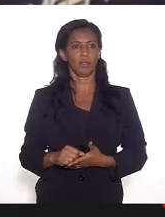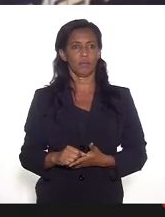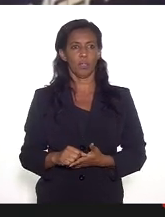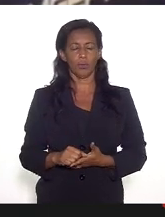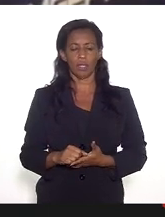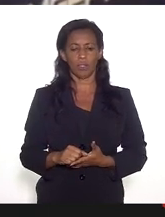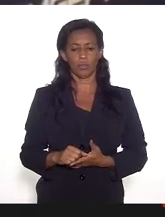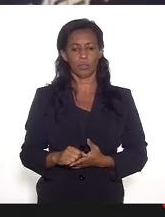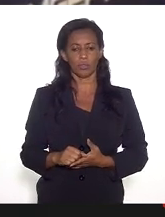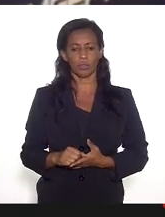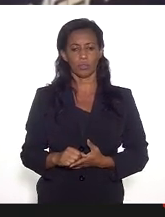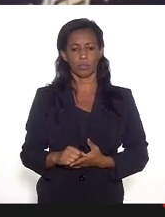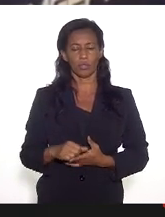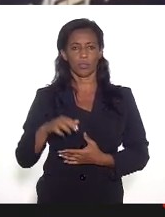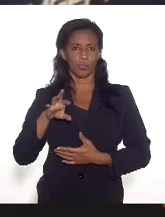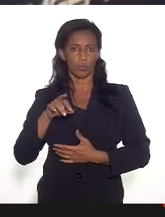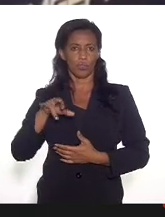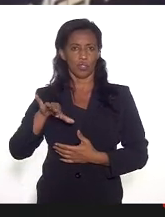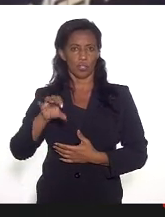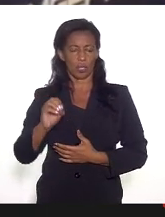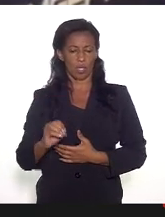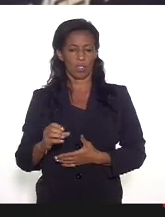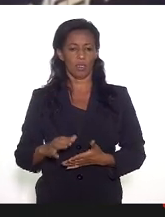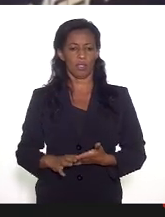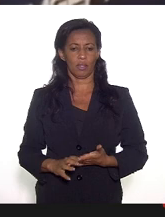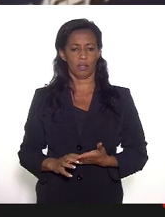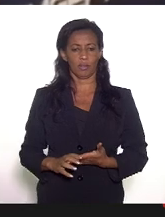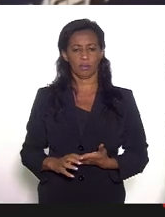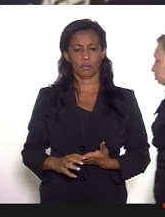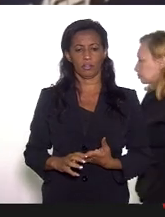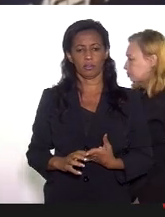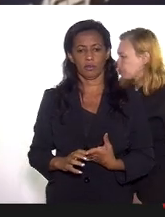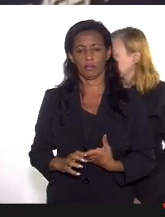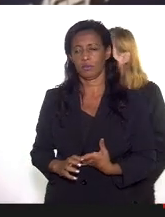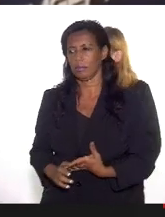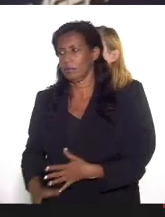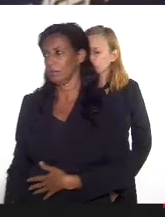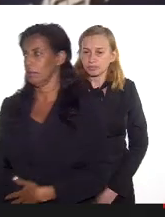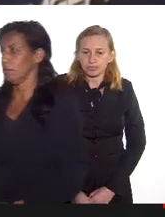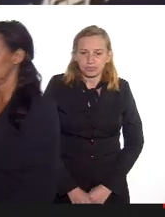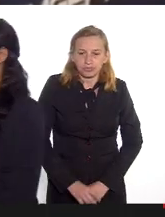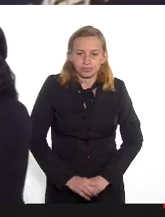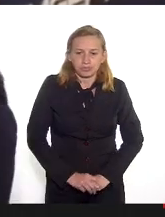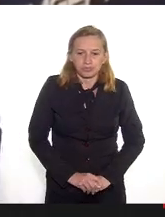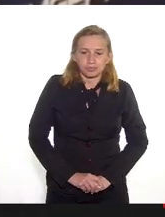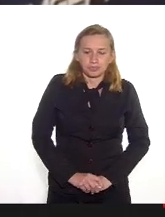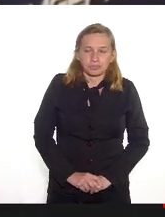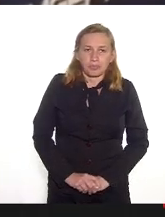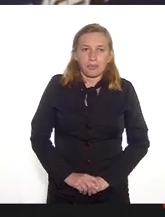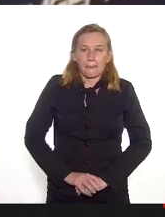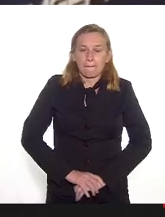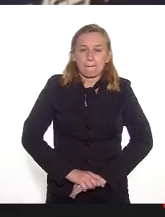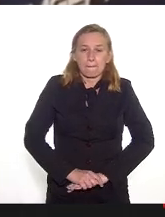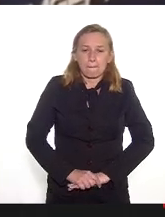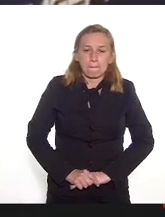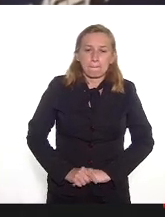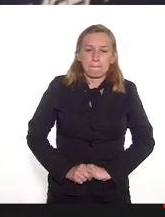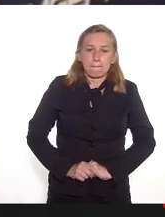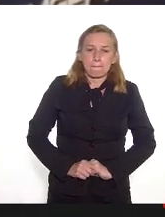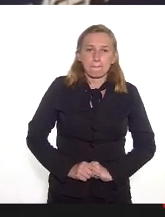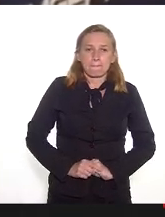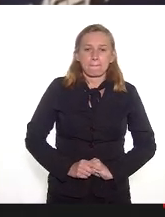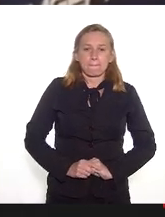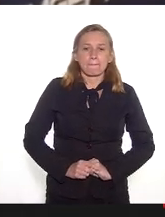um estaleiro, né, o gerenciamento e a integração da cadeia de suprimentos, buscando nisso